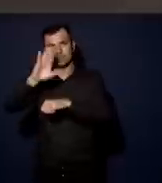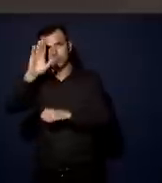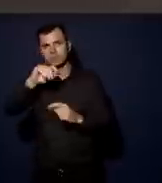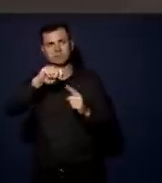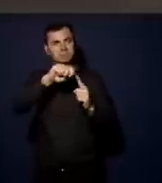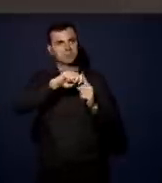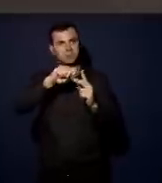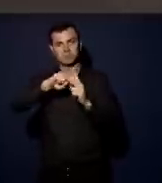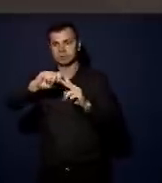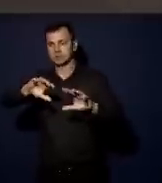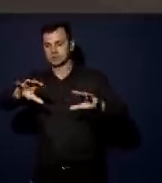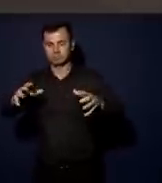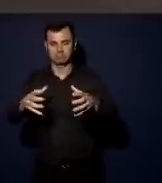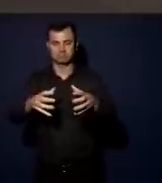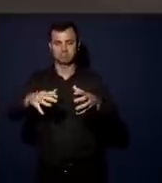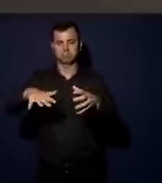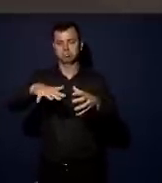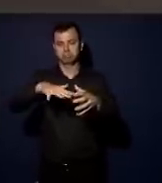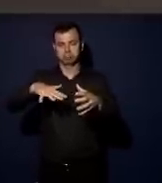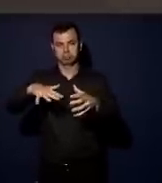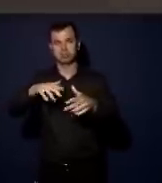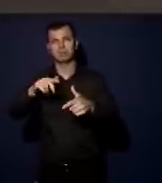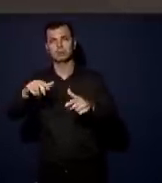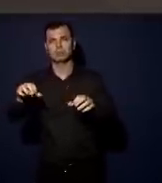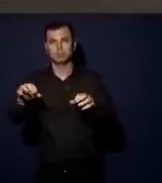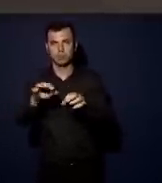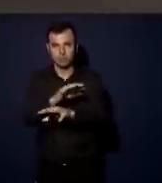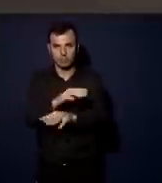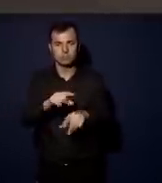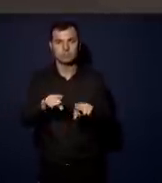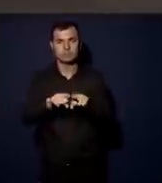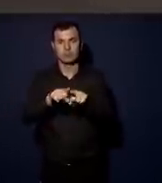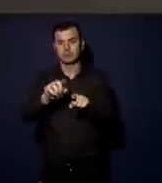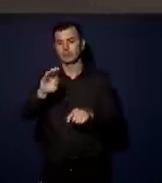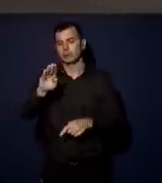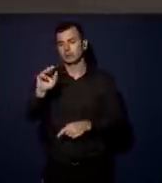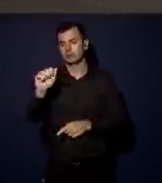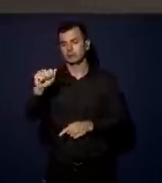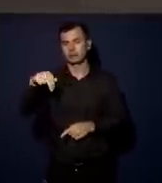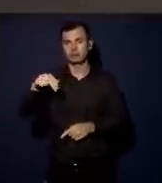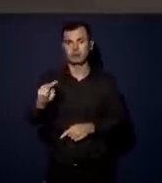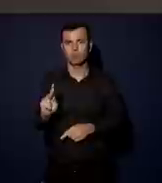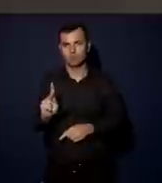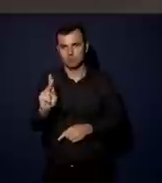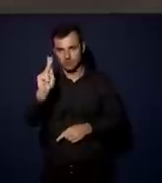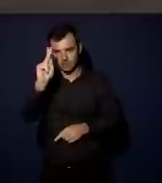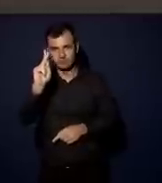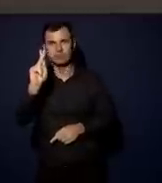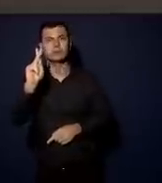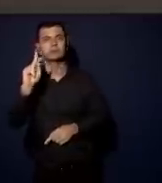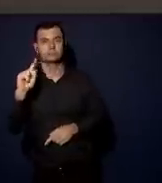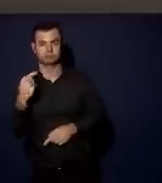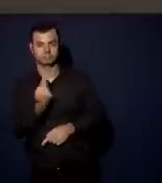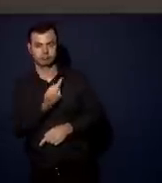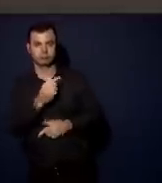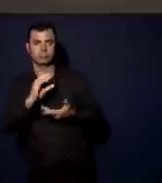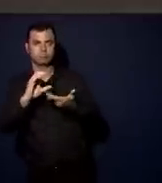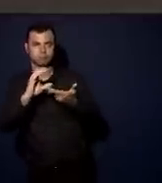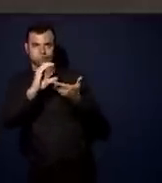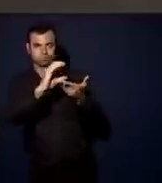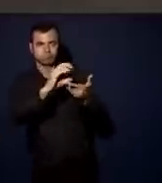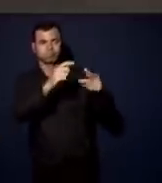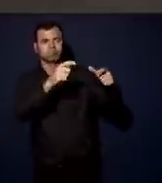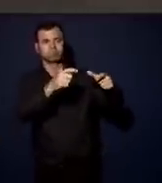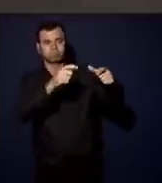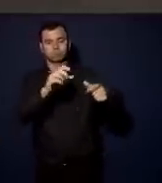no meio do caminho a gente fez a aquisição de 100% do Bank que era uma investida Nossa era uma fintech lá de Boston